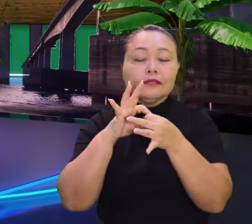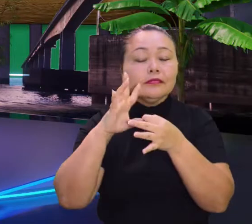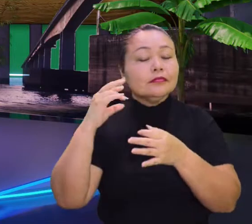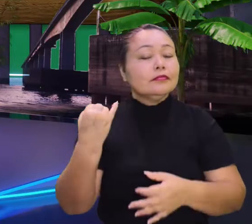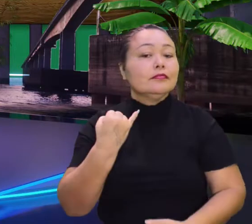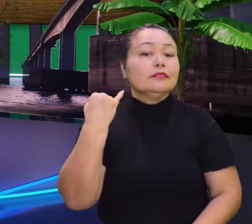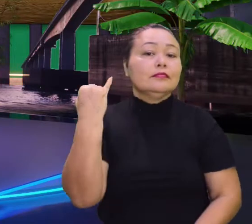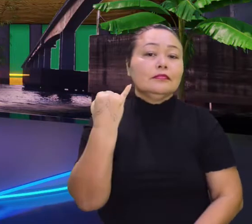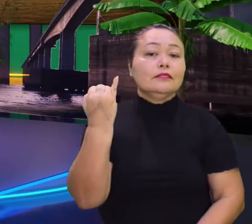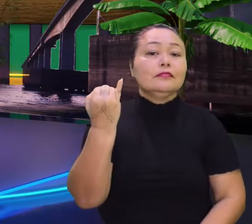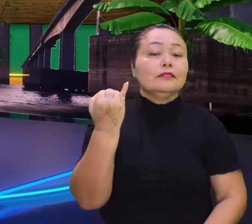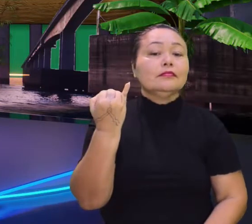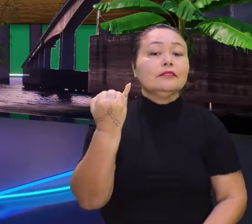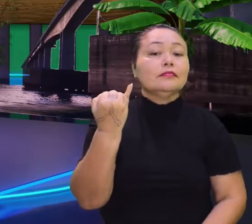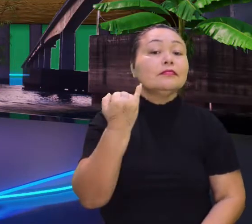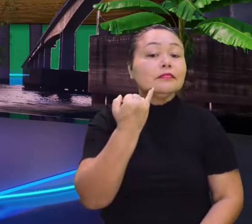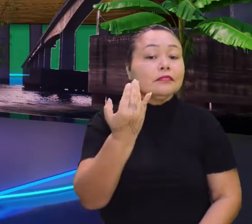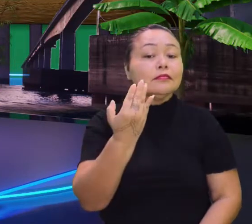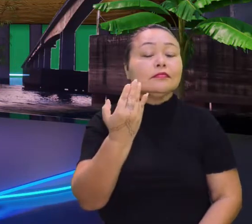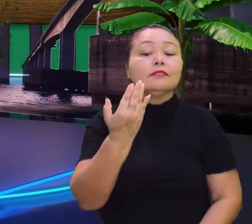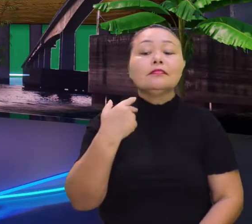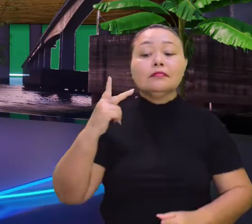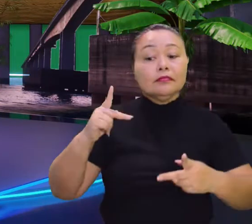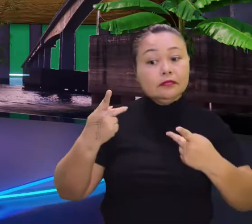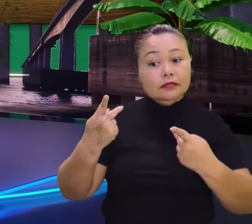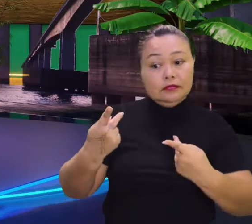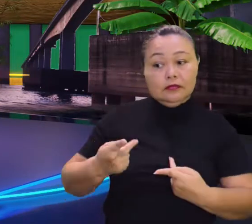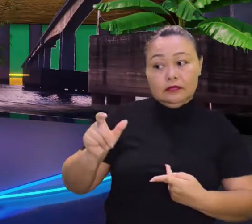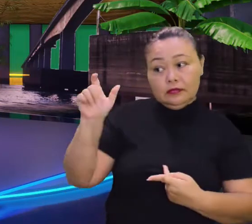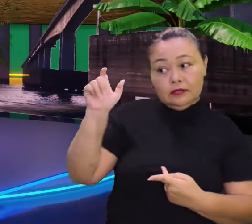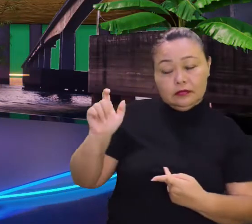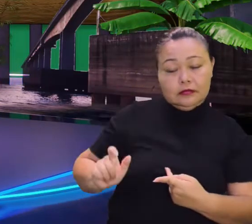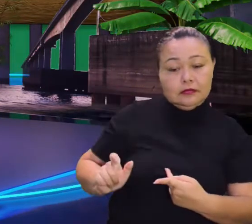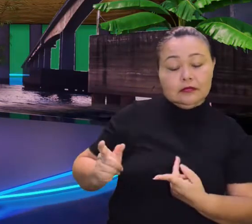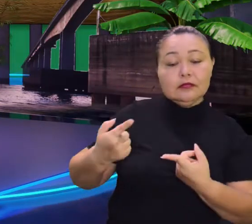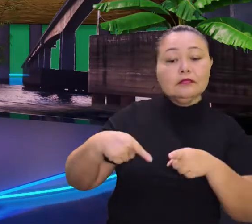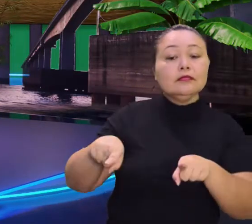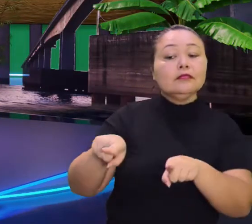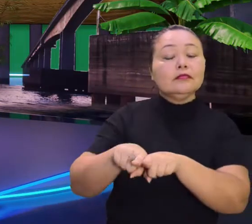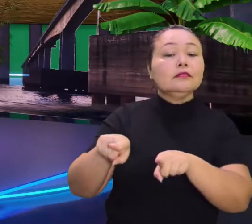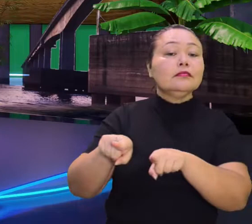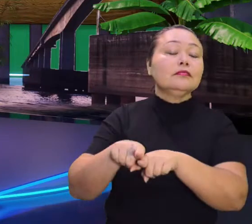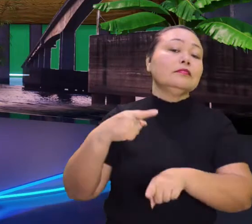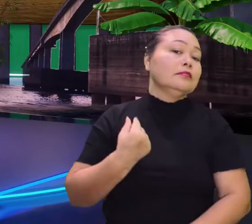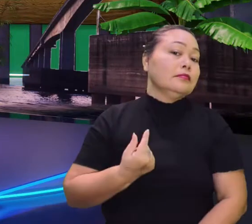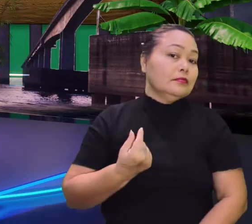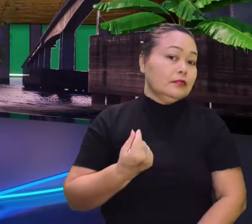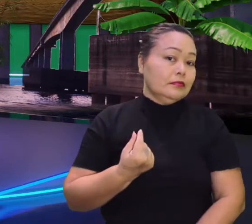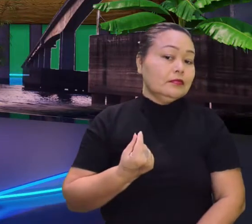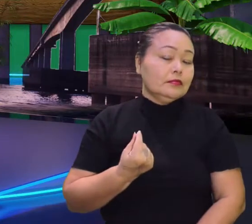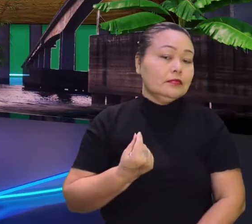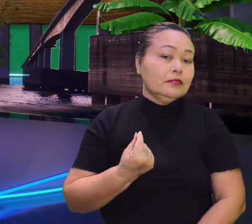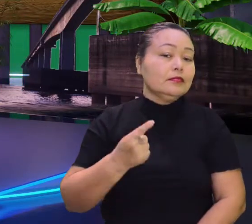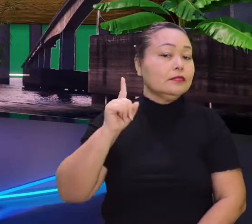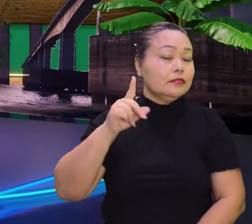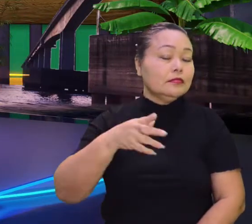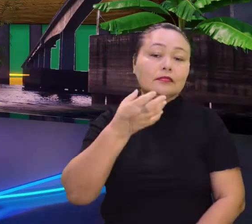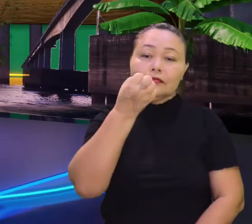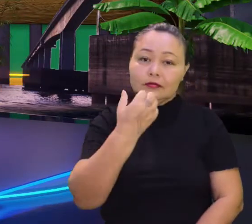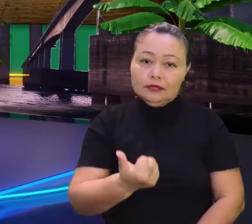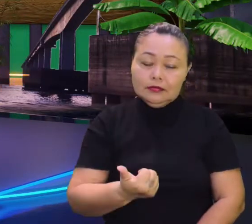muito importante, tanto por questão humana, como por questão econômica. Exatamente. É isso? Muito